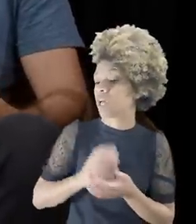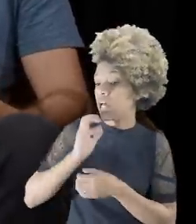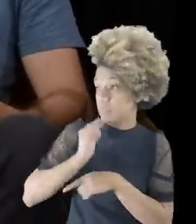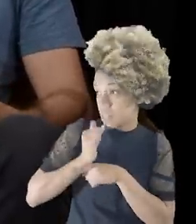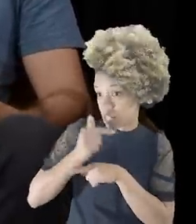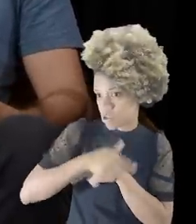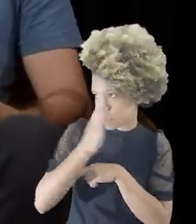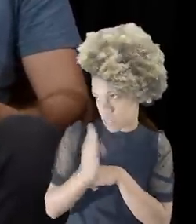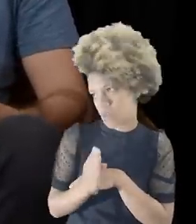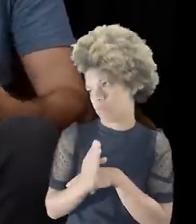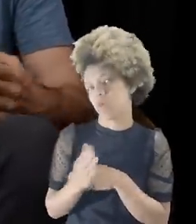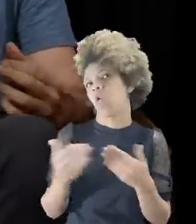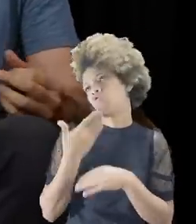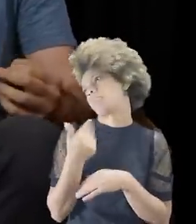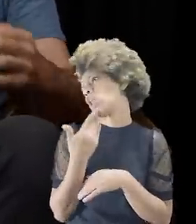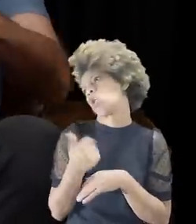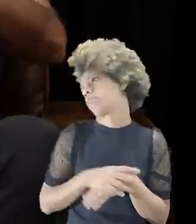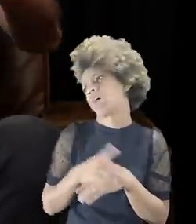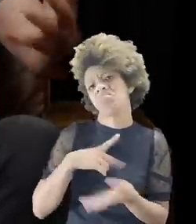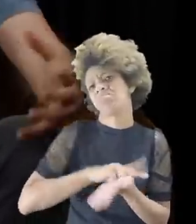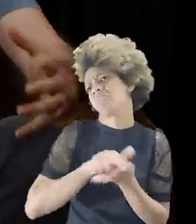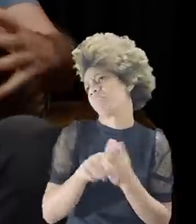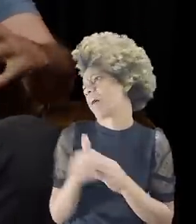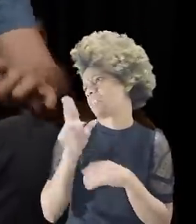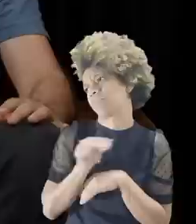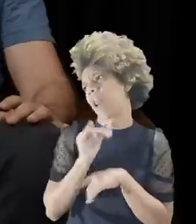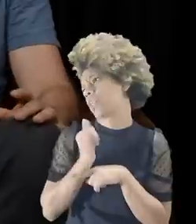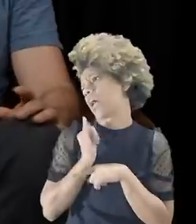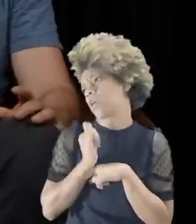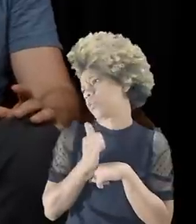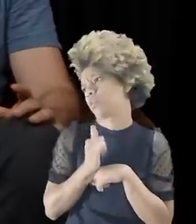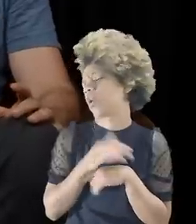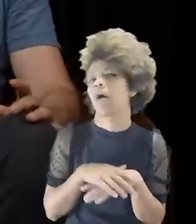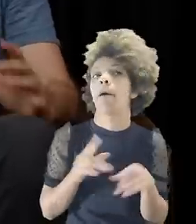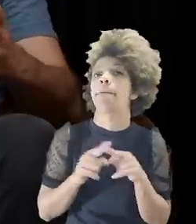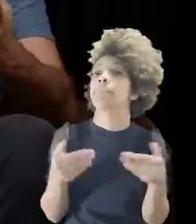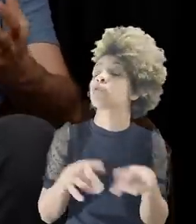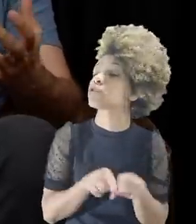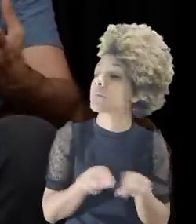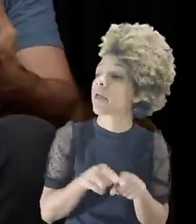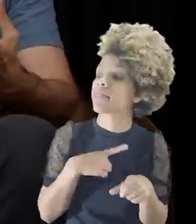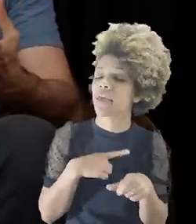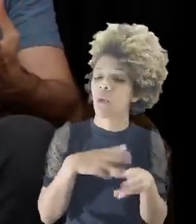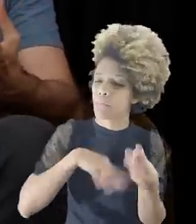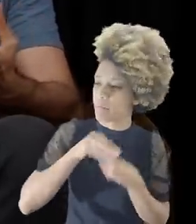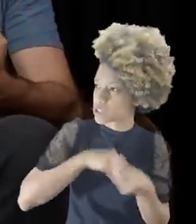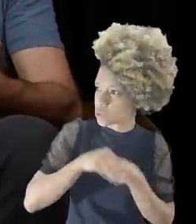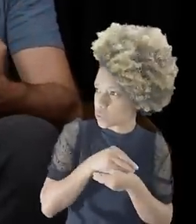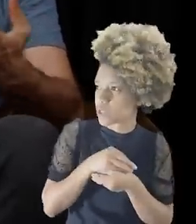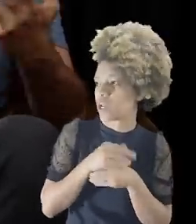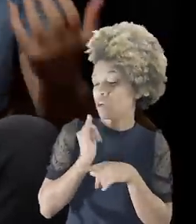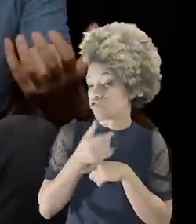comentaristas daqui né hoje melhorou muito hoje tem muita gente falando né E hoje também tem uma mescla né de